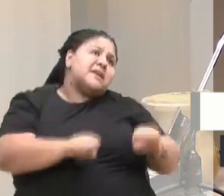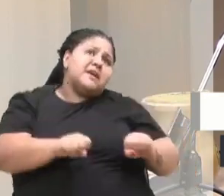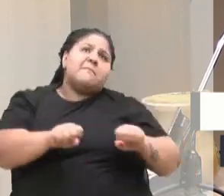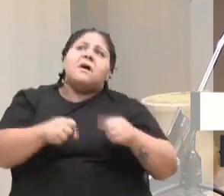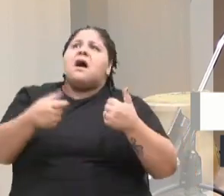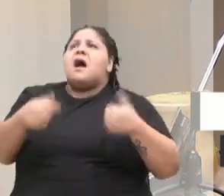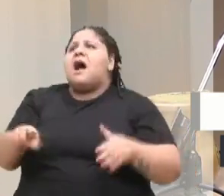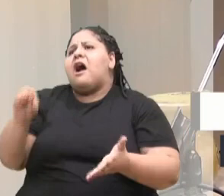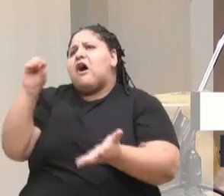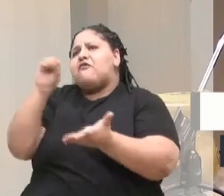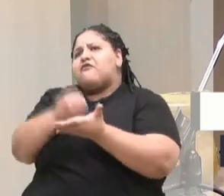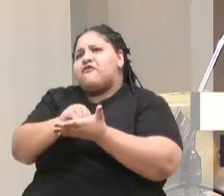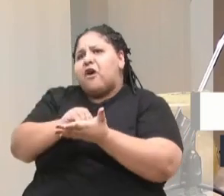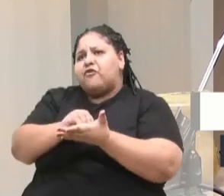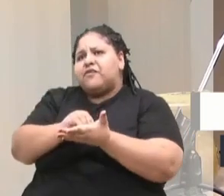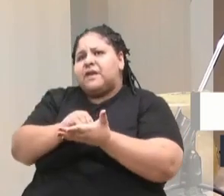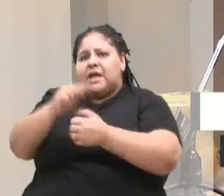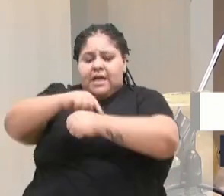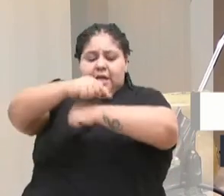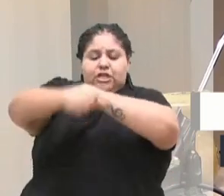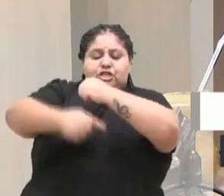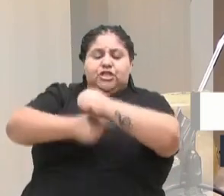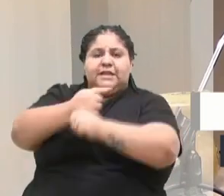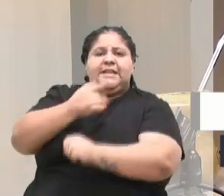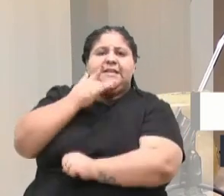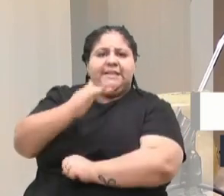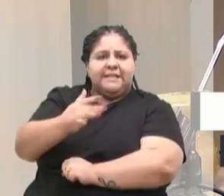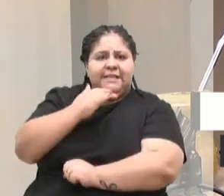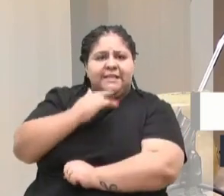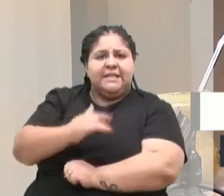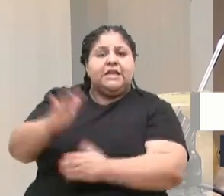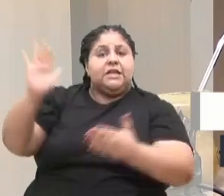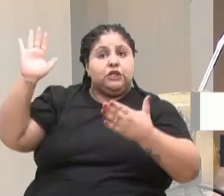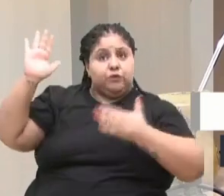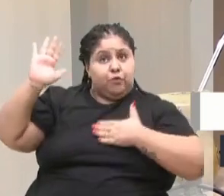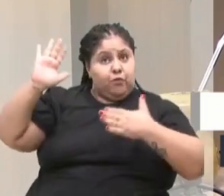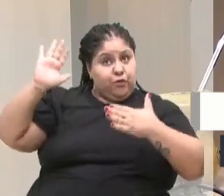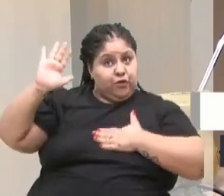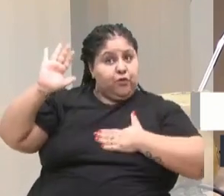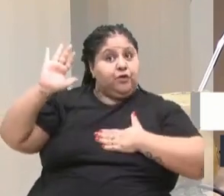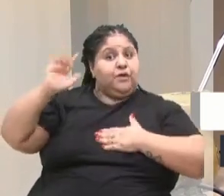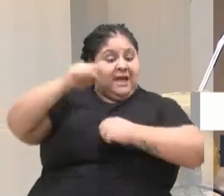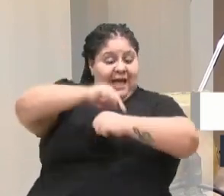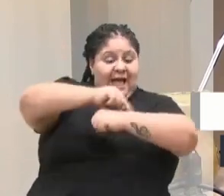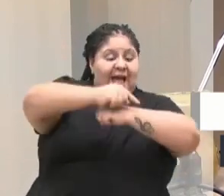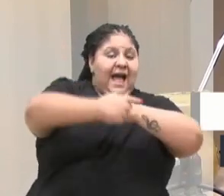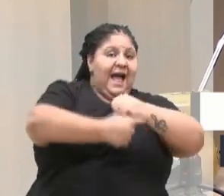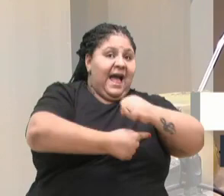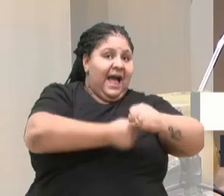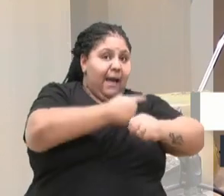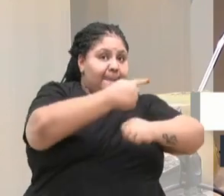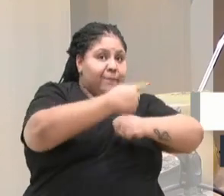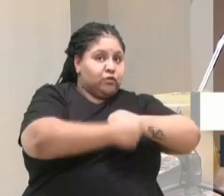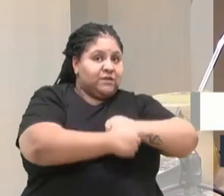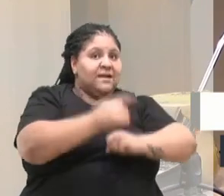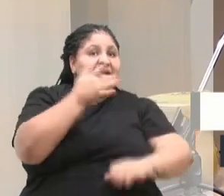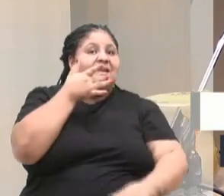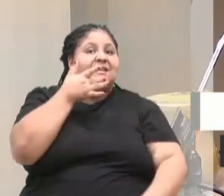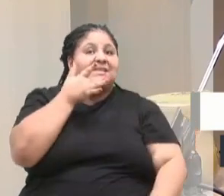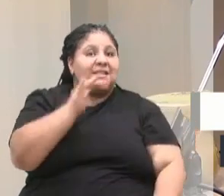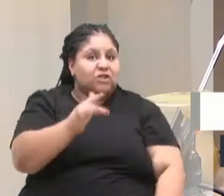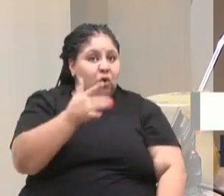cores. Eles prometeram para essa quinta, tá, inclusive a etiqueta das classificação das cores, bem como um